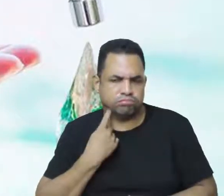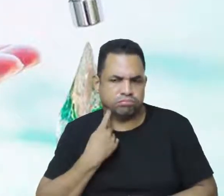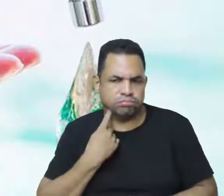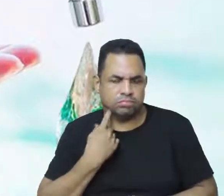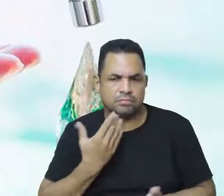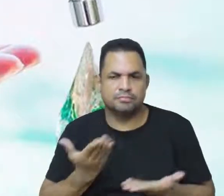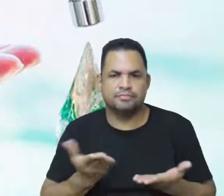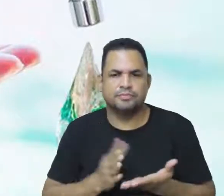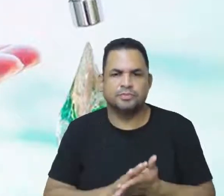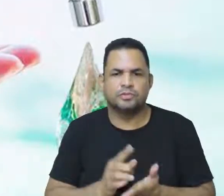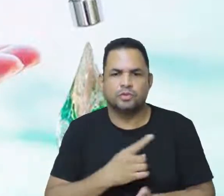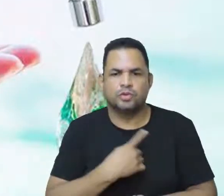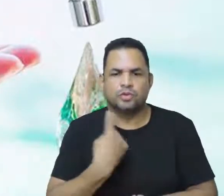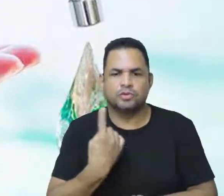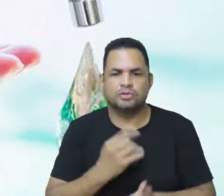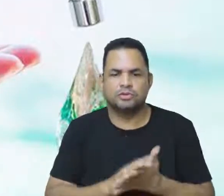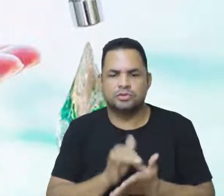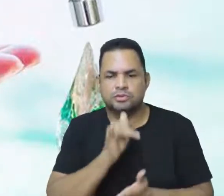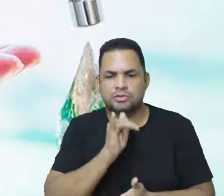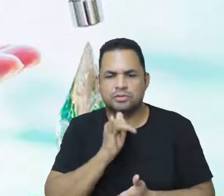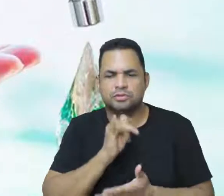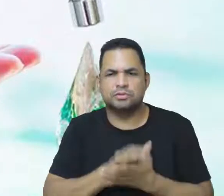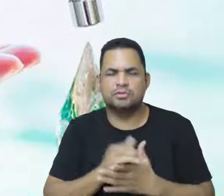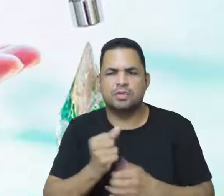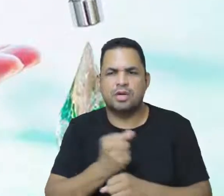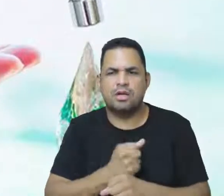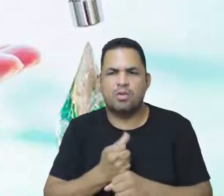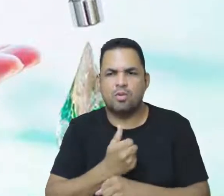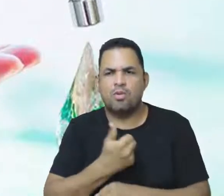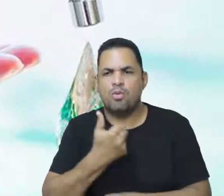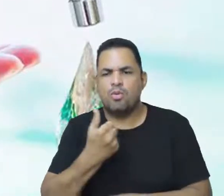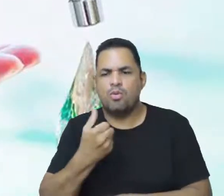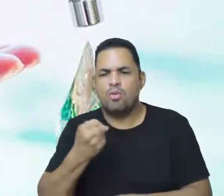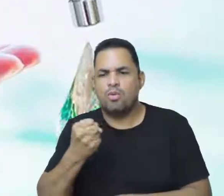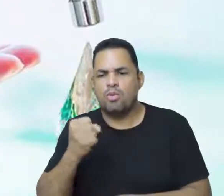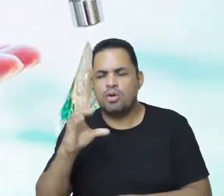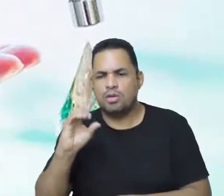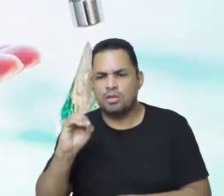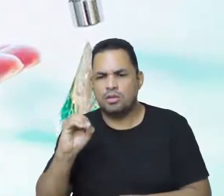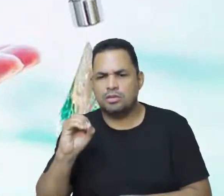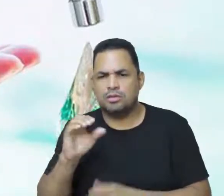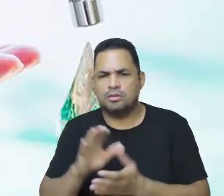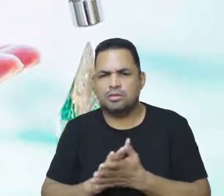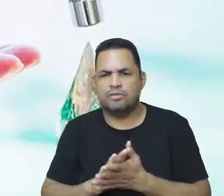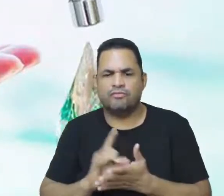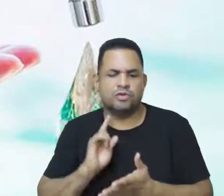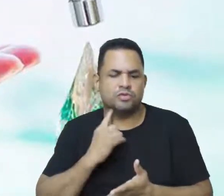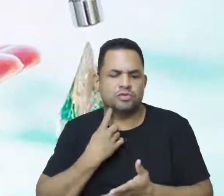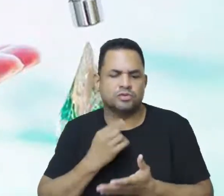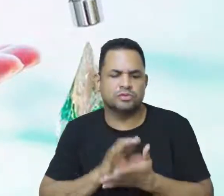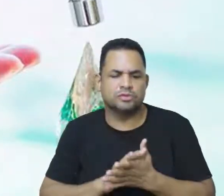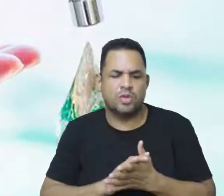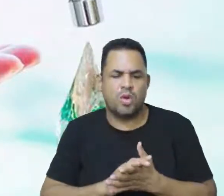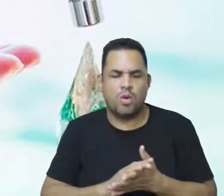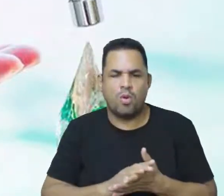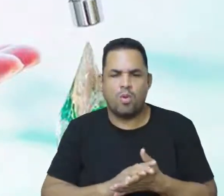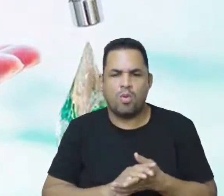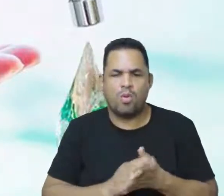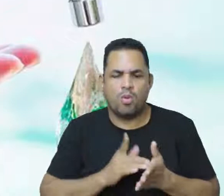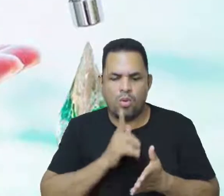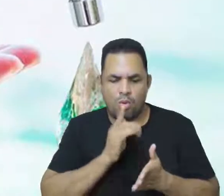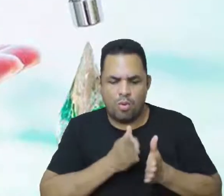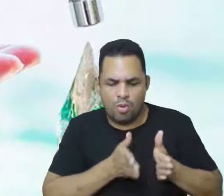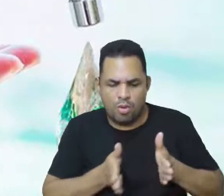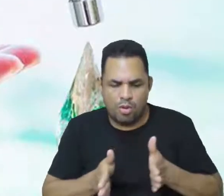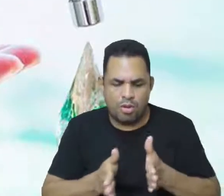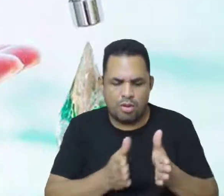Nós temos um exemplo aqui em Rondônia, nos anos 80, que foi a contaminação do Rio Madeira